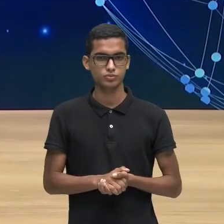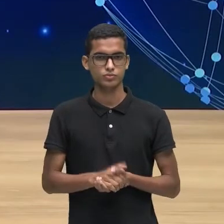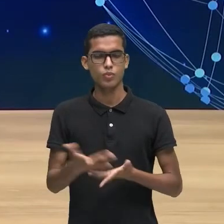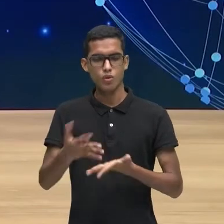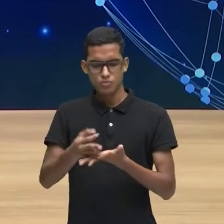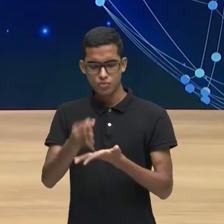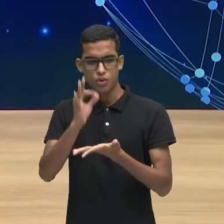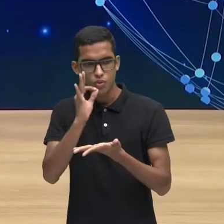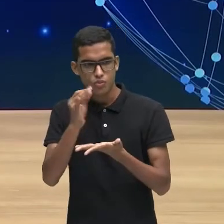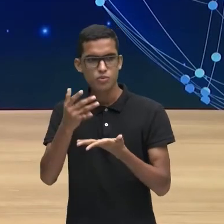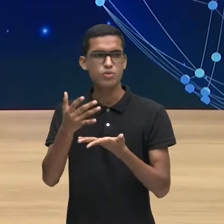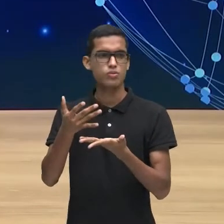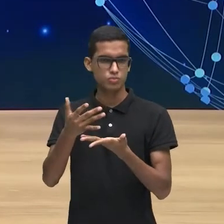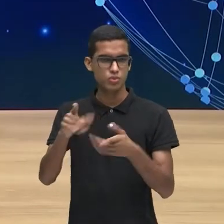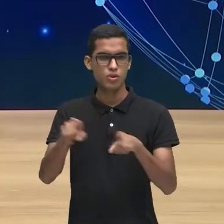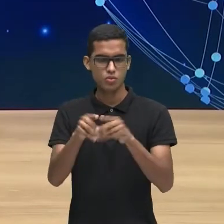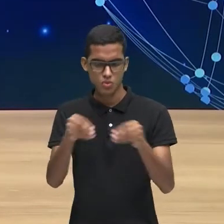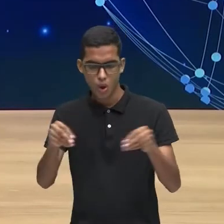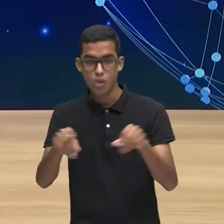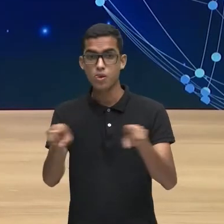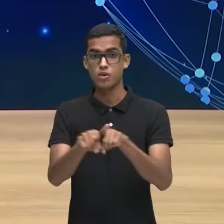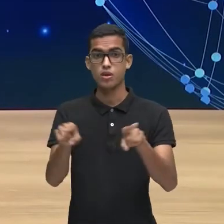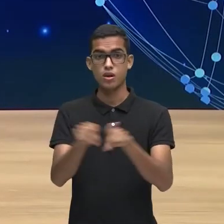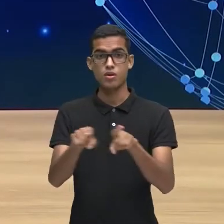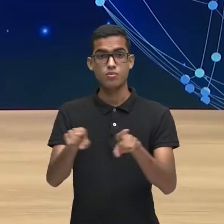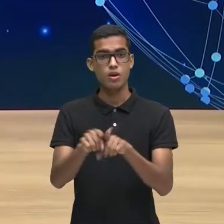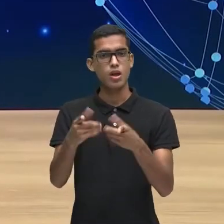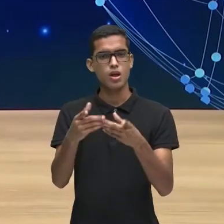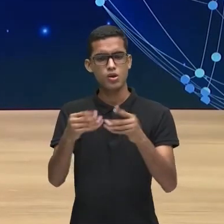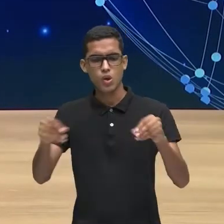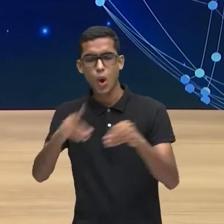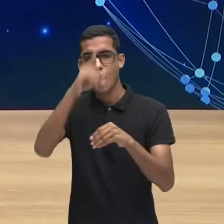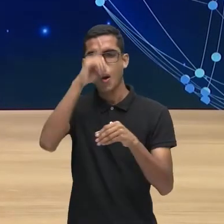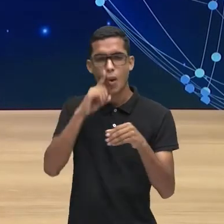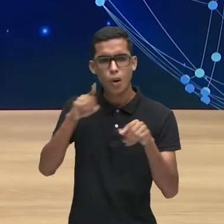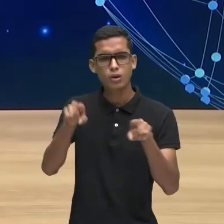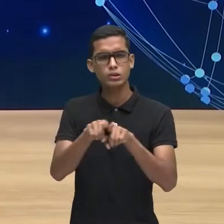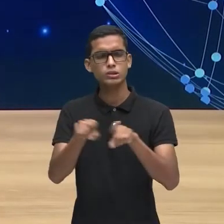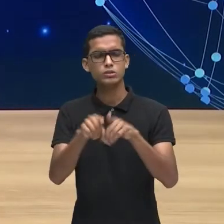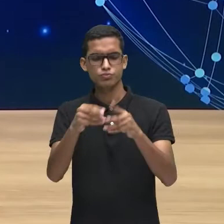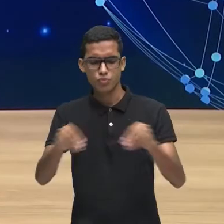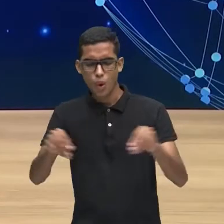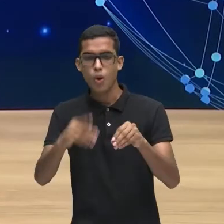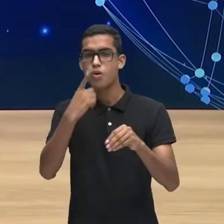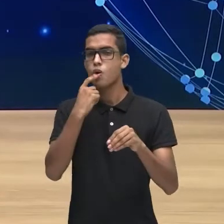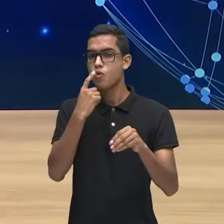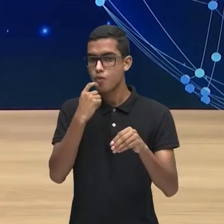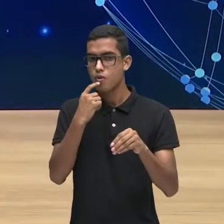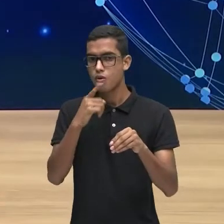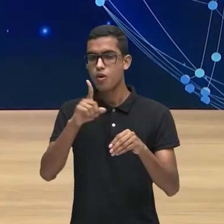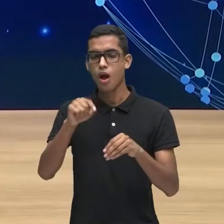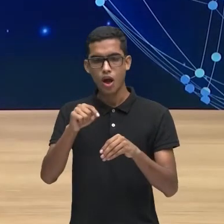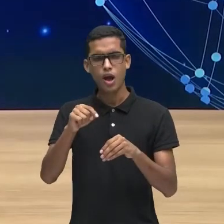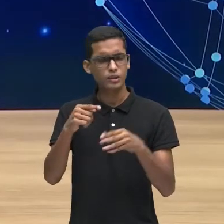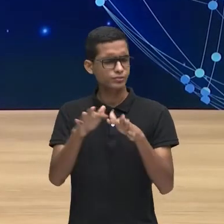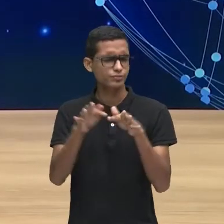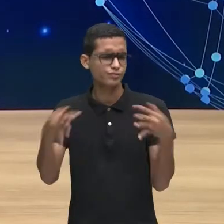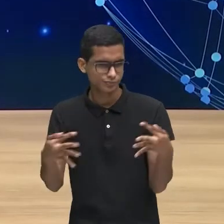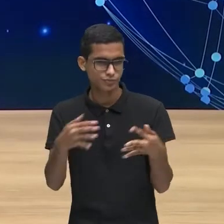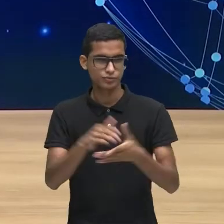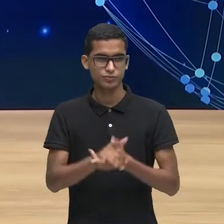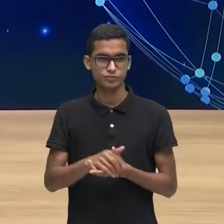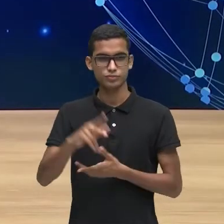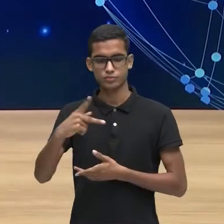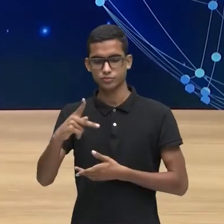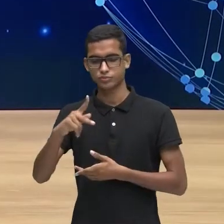café, açafrão e coloral. E é muito simples, esses são chamados os pigmentos. E também